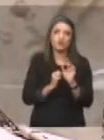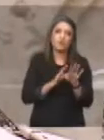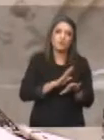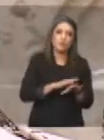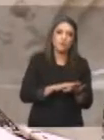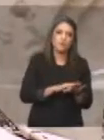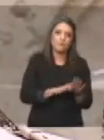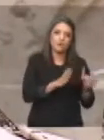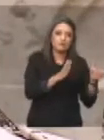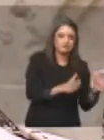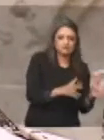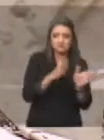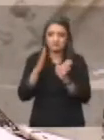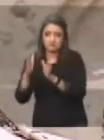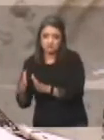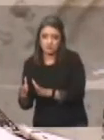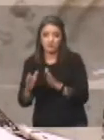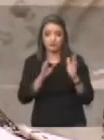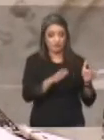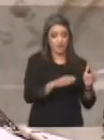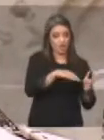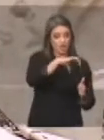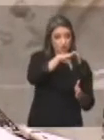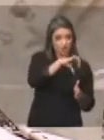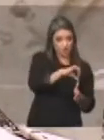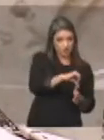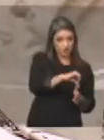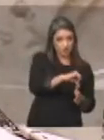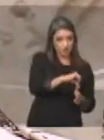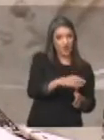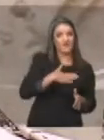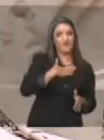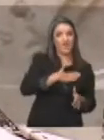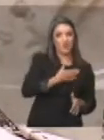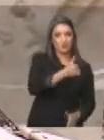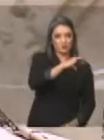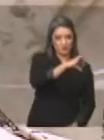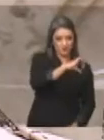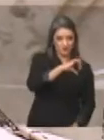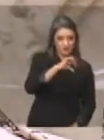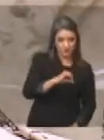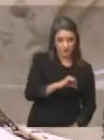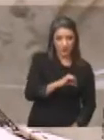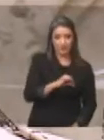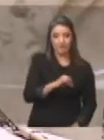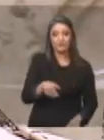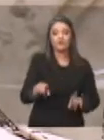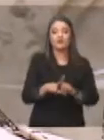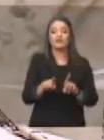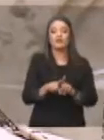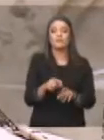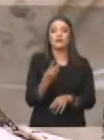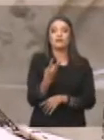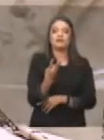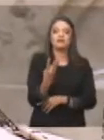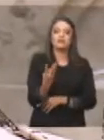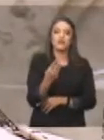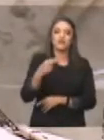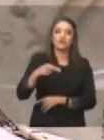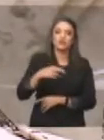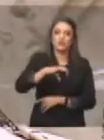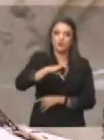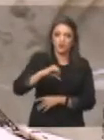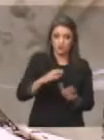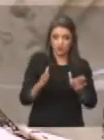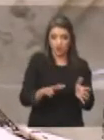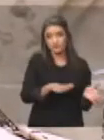distintos, compreendidos entre 9 de 8 de 99 e 3 de 11 de 99, e entre 4 de